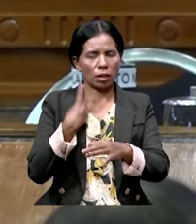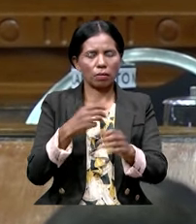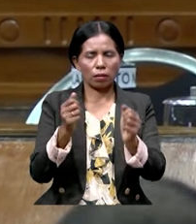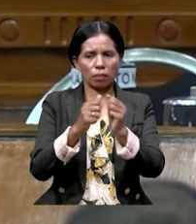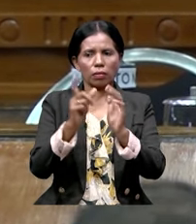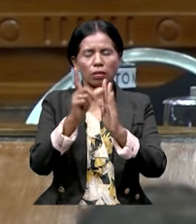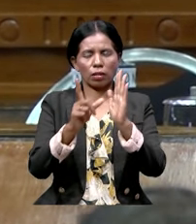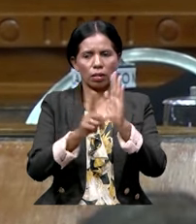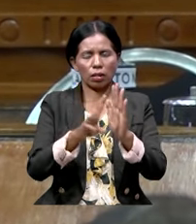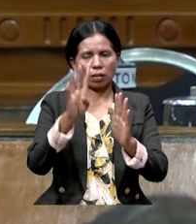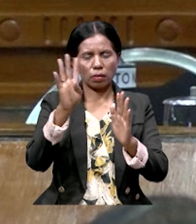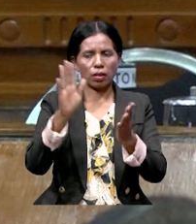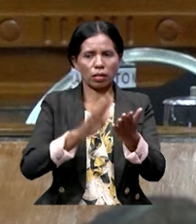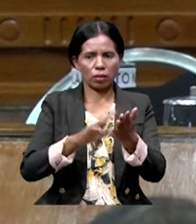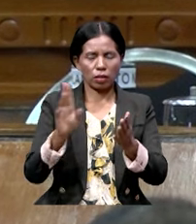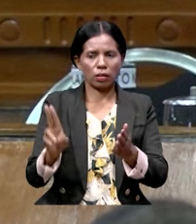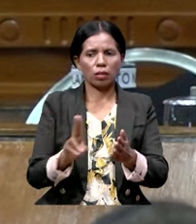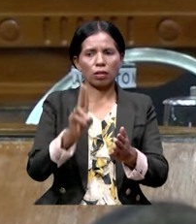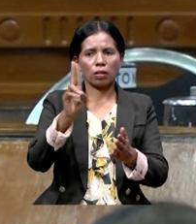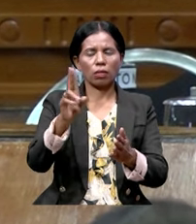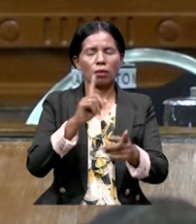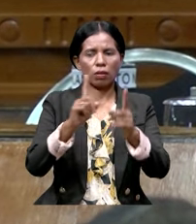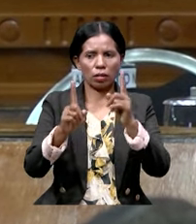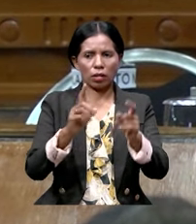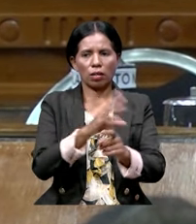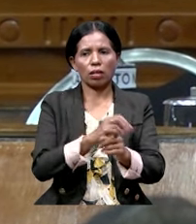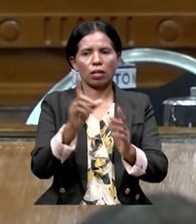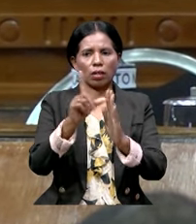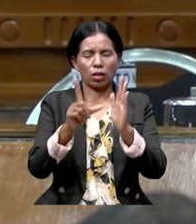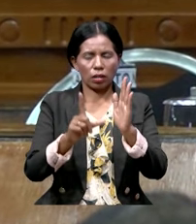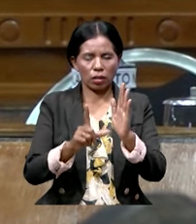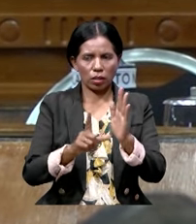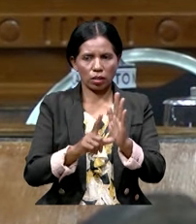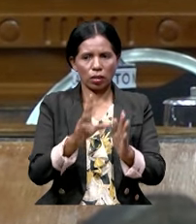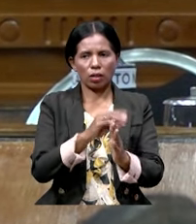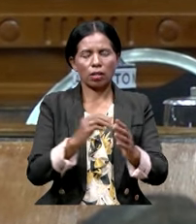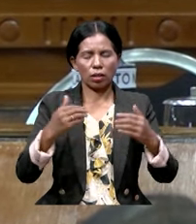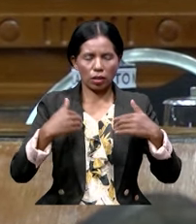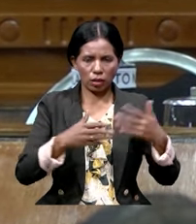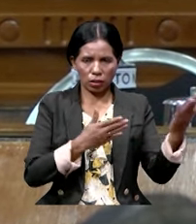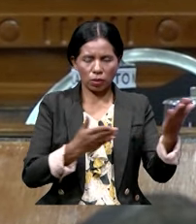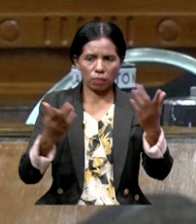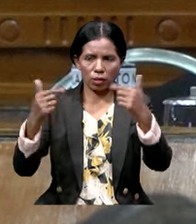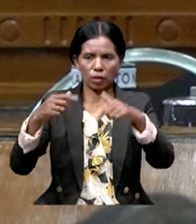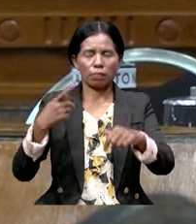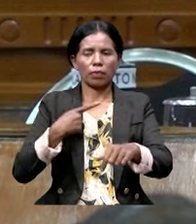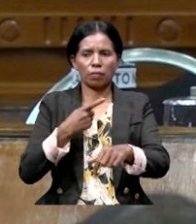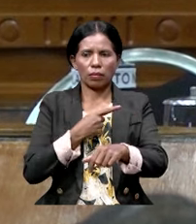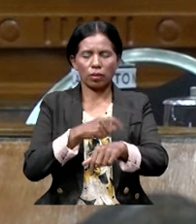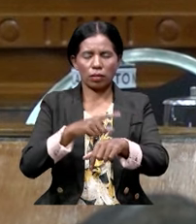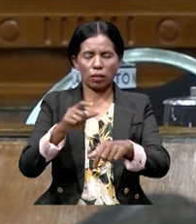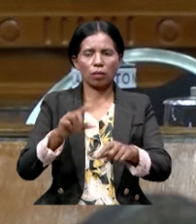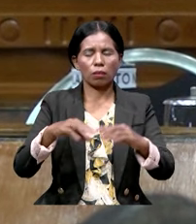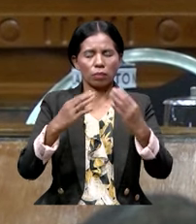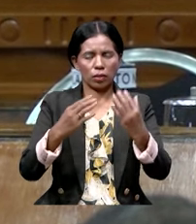lei quadro ba ensino superior. Kulia de ensino superior. Lei quadro ba ensino superior. Ia carlore mai parlamento. Ia ia comissão de guerra